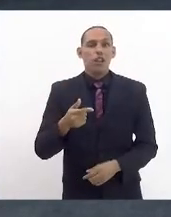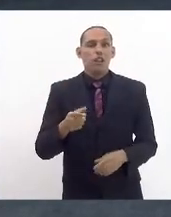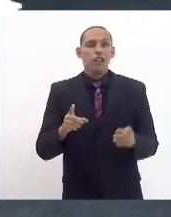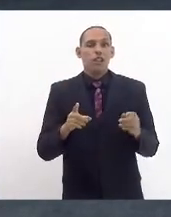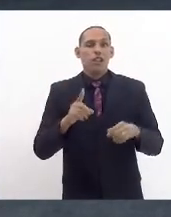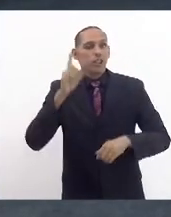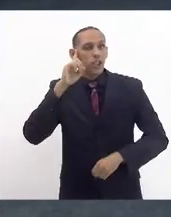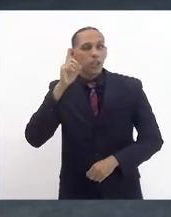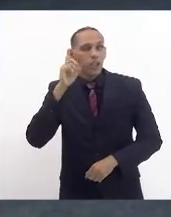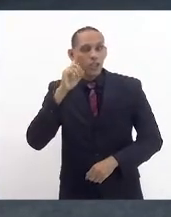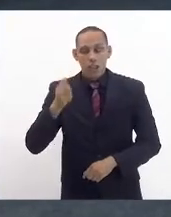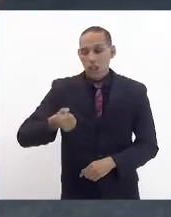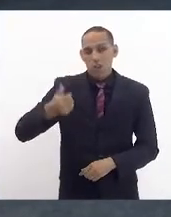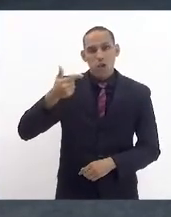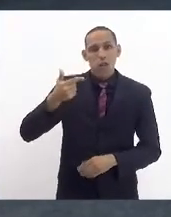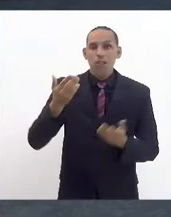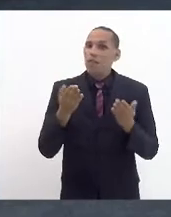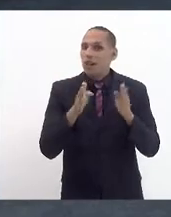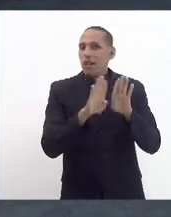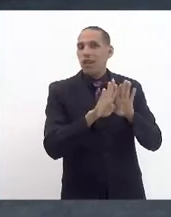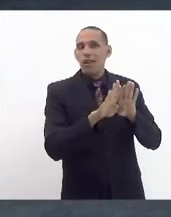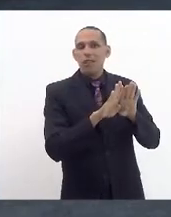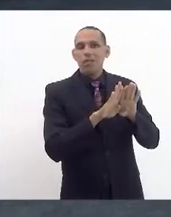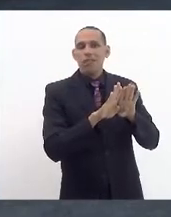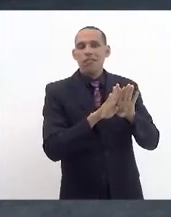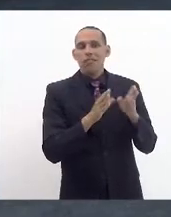agora fechadas. Elas estão fechadas, elas fecharam